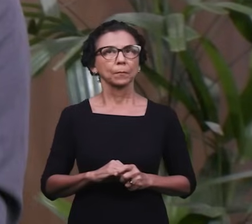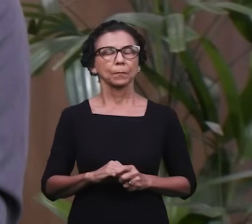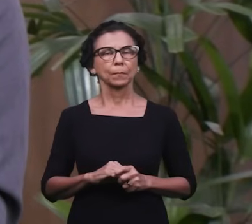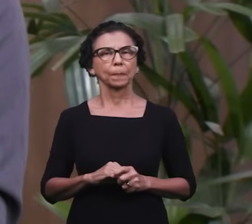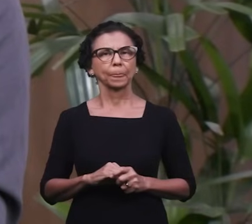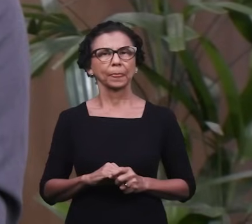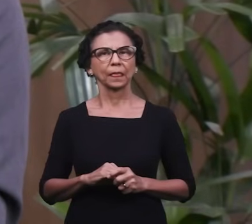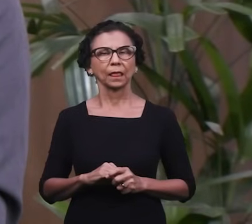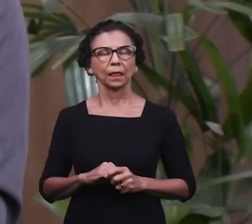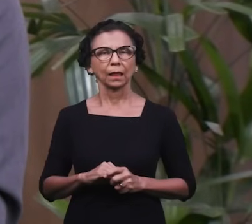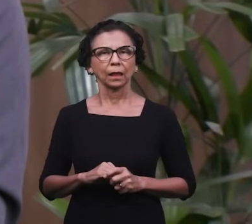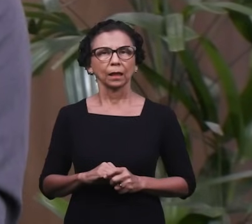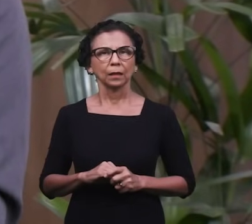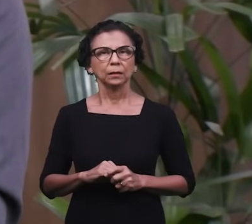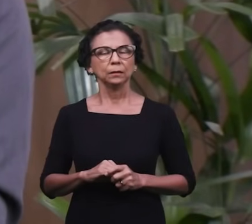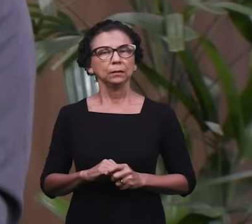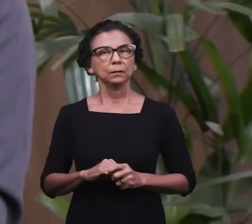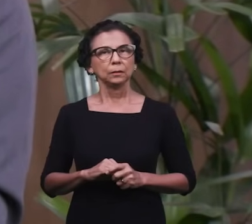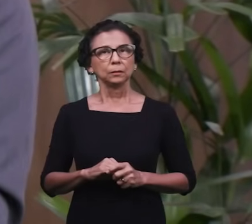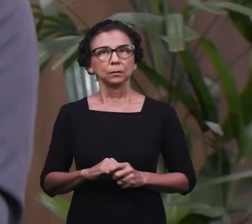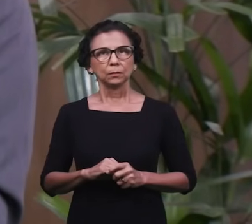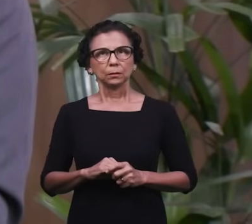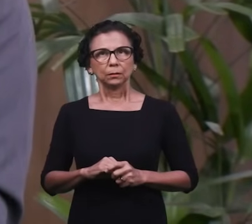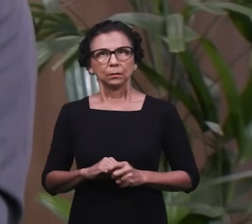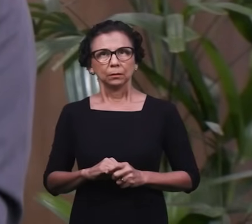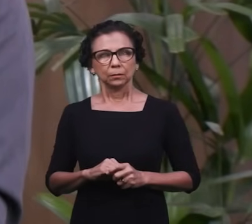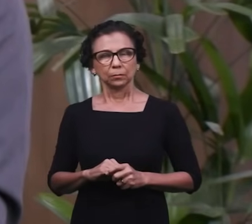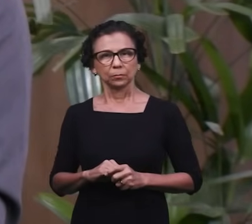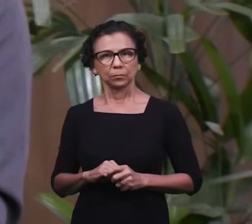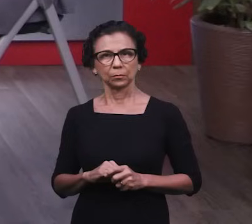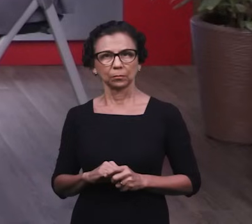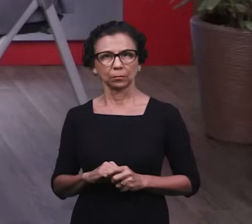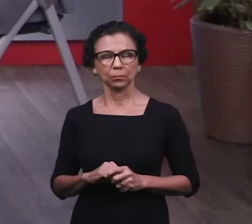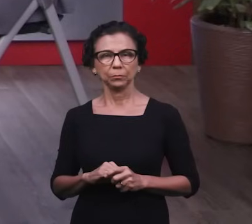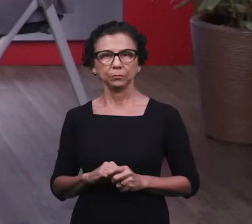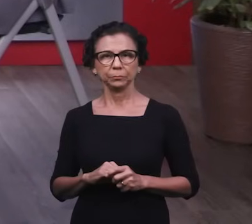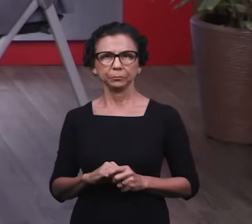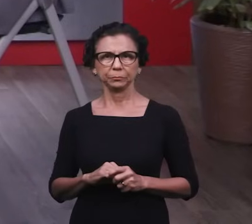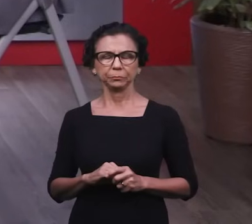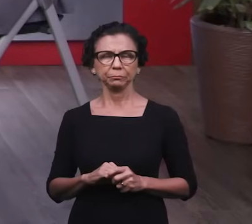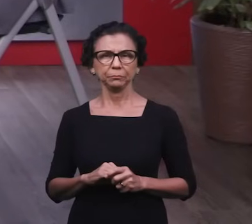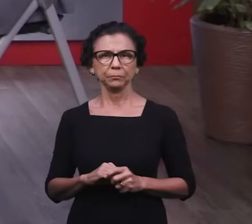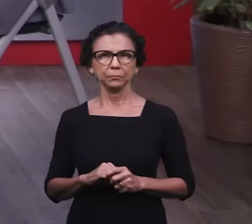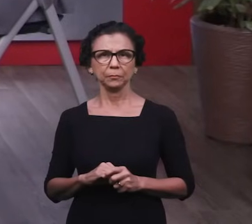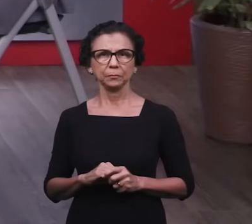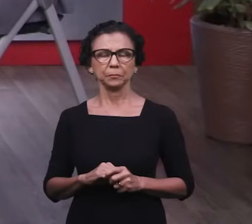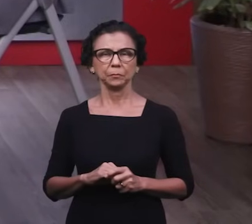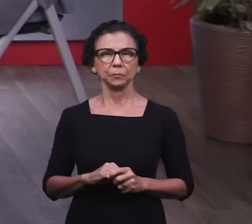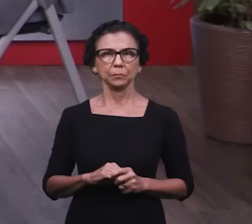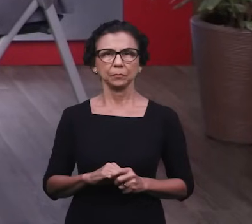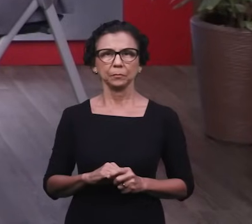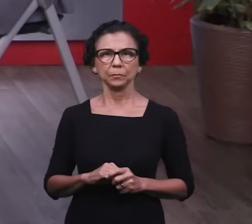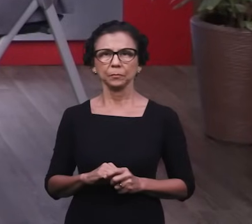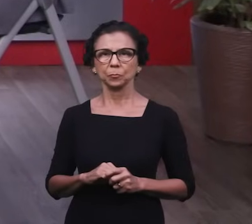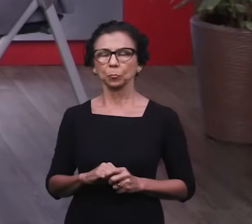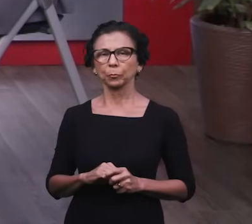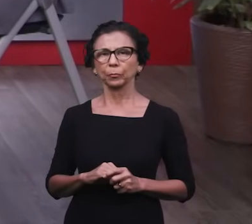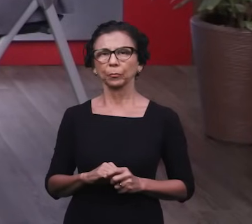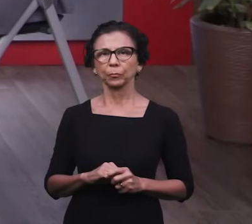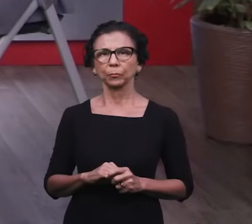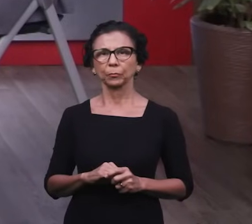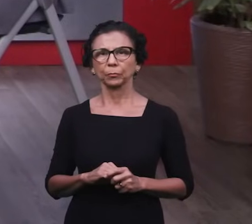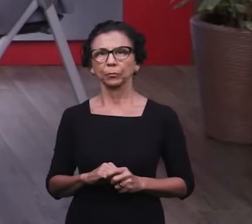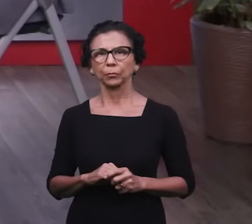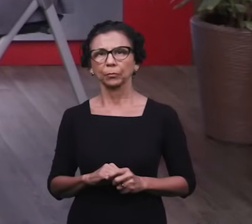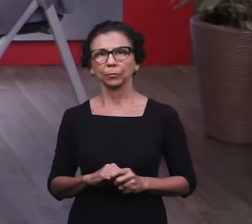regressão? É possível regredir? Existe isso? A regressão no sentido, uma criança no desenvolvimento típico regredir